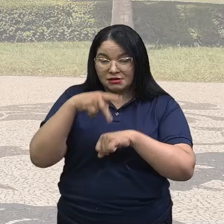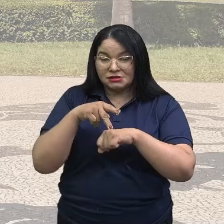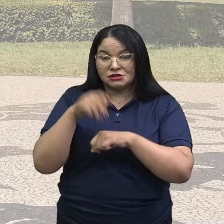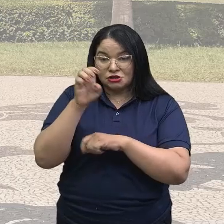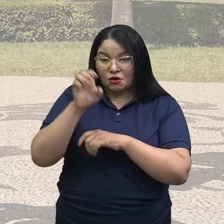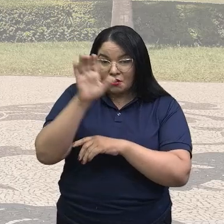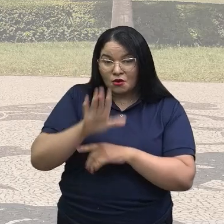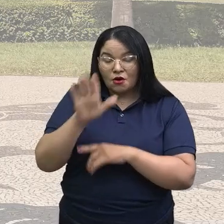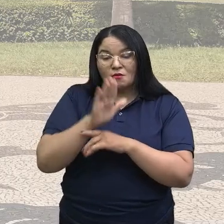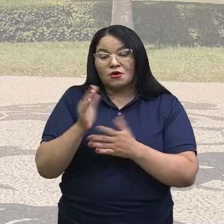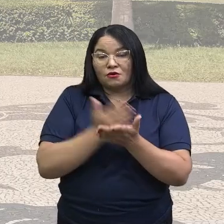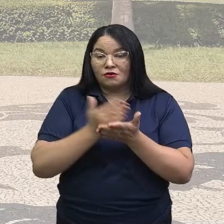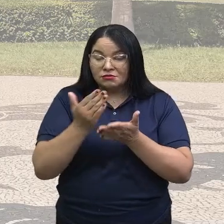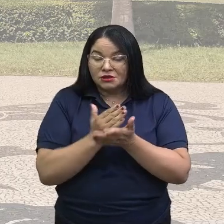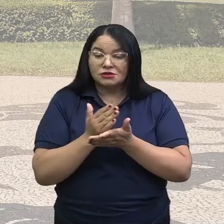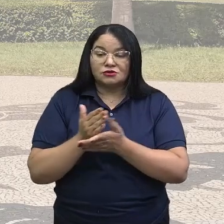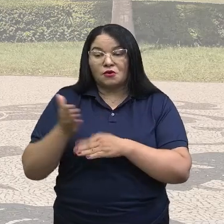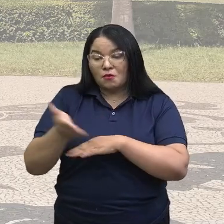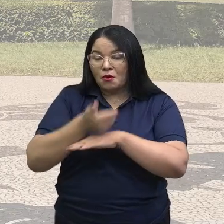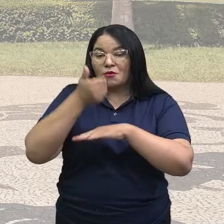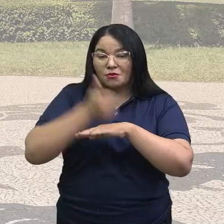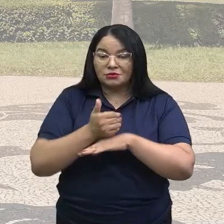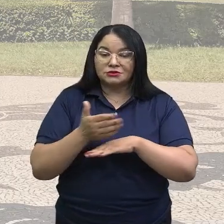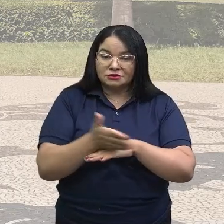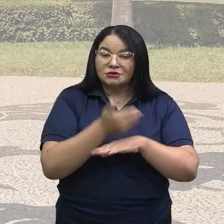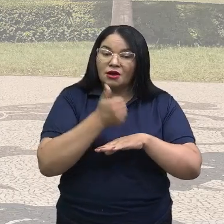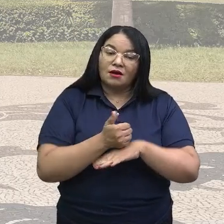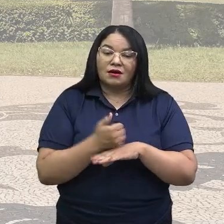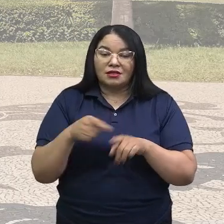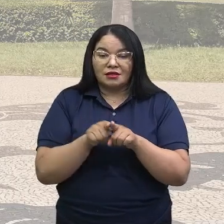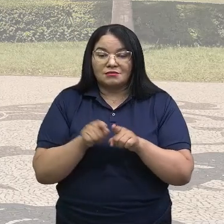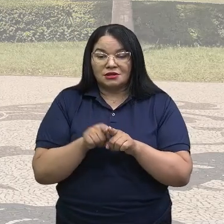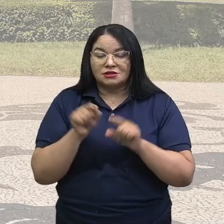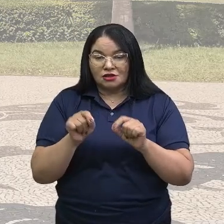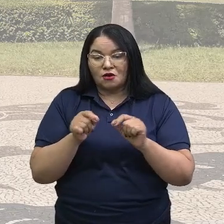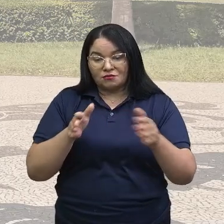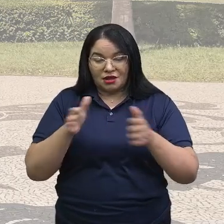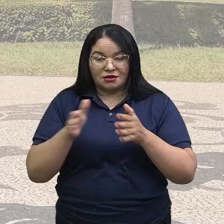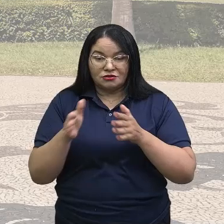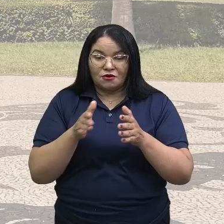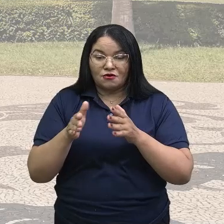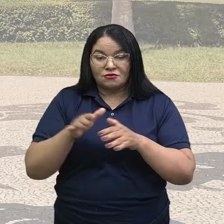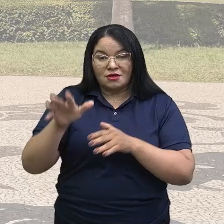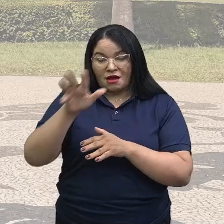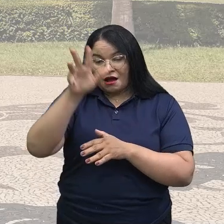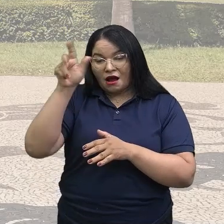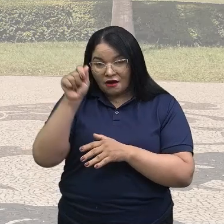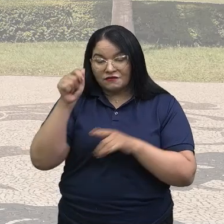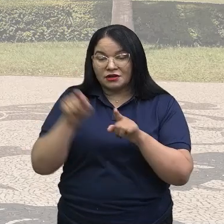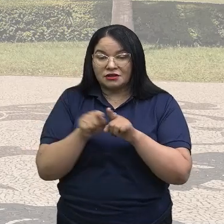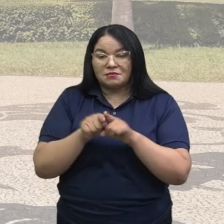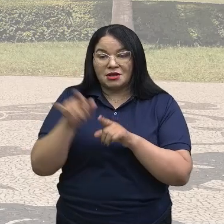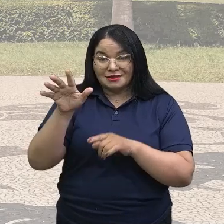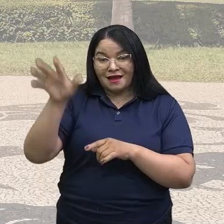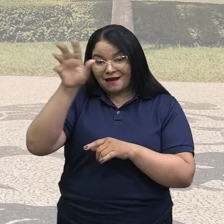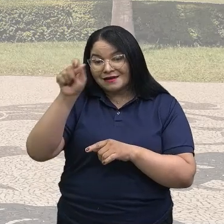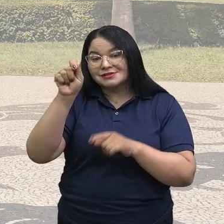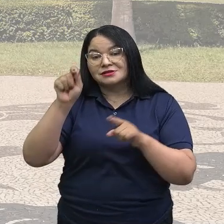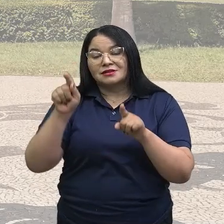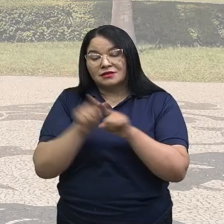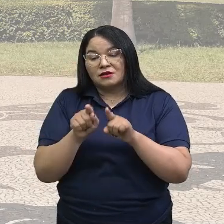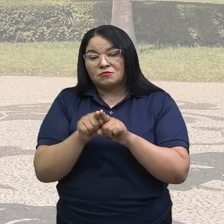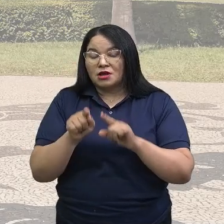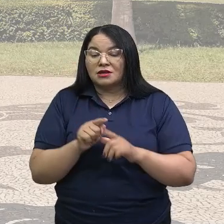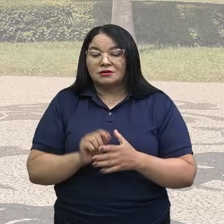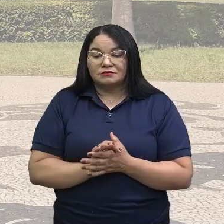a colonizar, a neocolonizar, basicamente, ali o território da África e da Ásia. E a